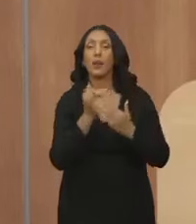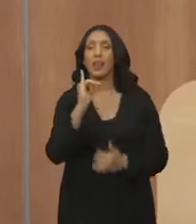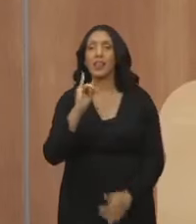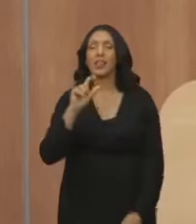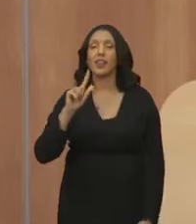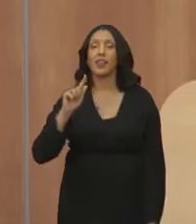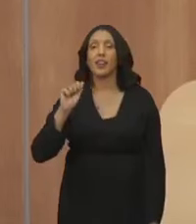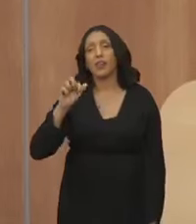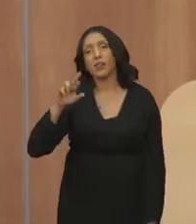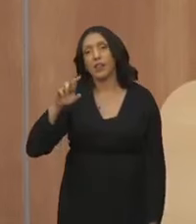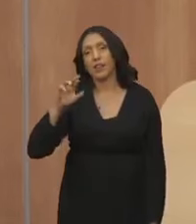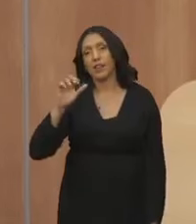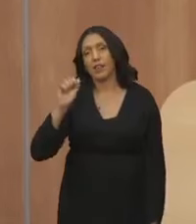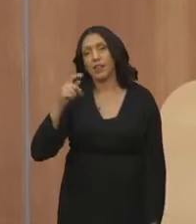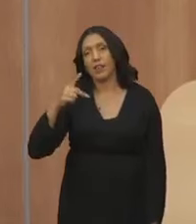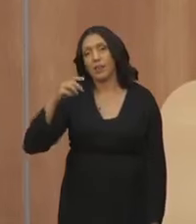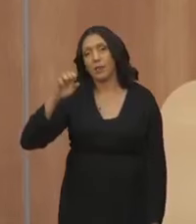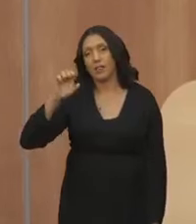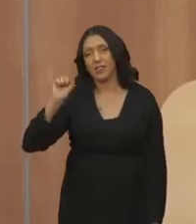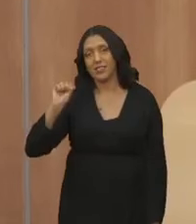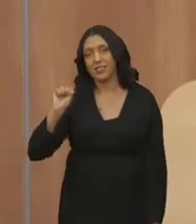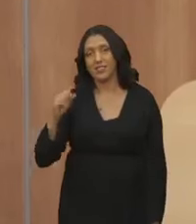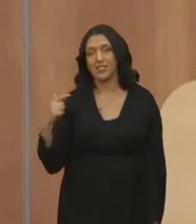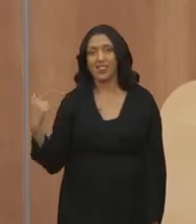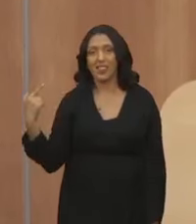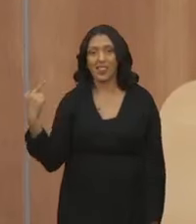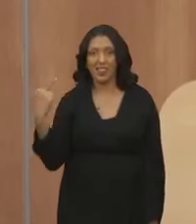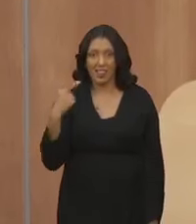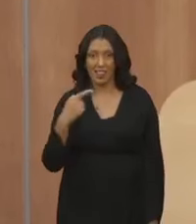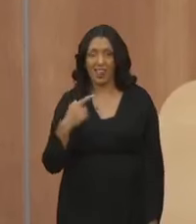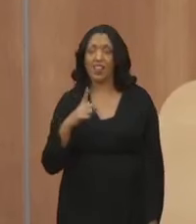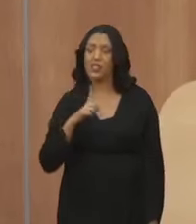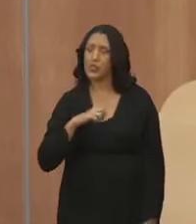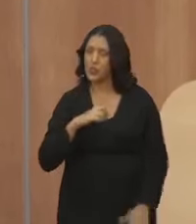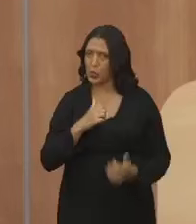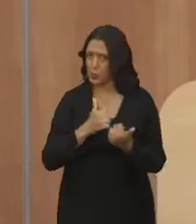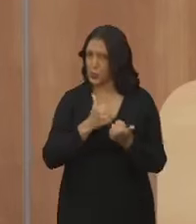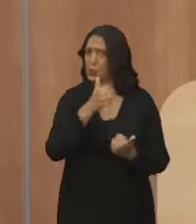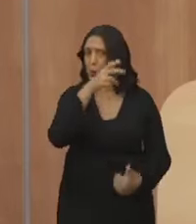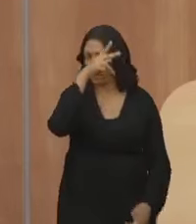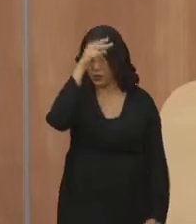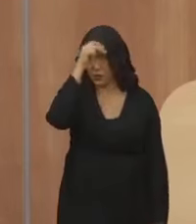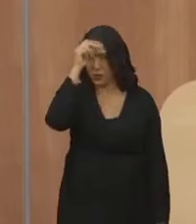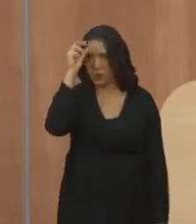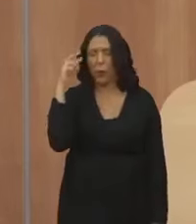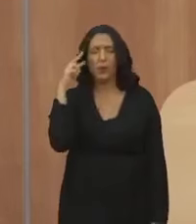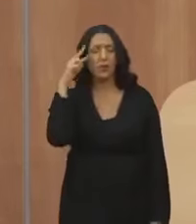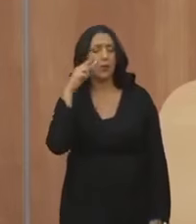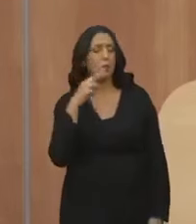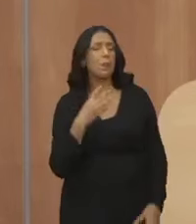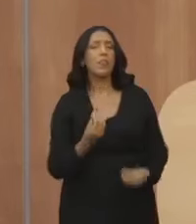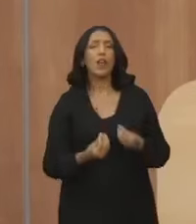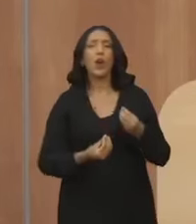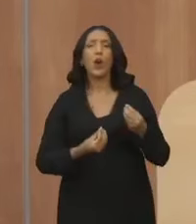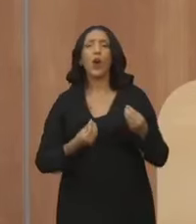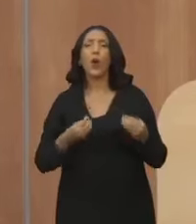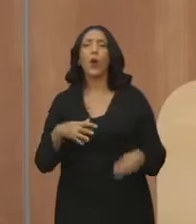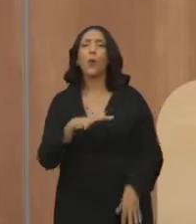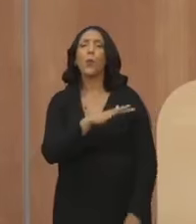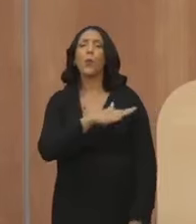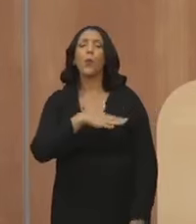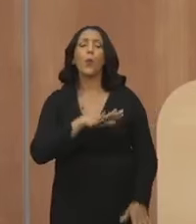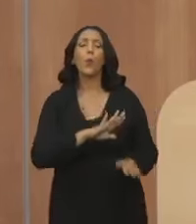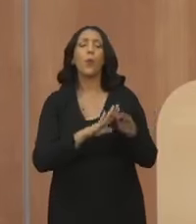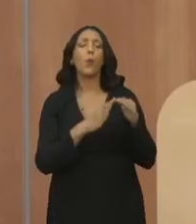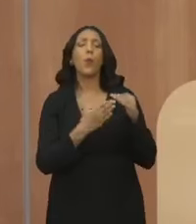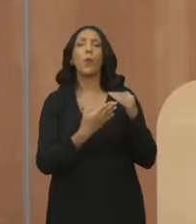subprefeitura? Subprefeitura não tem uma máquina. Alugaram uma casa por R$2.000 e, segundo informação prestada pela